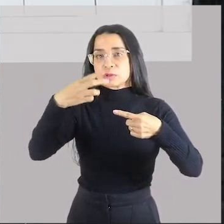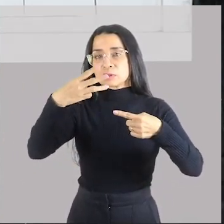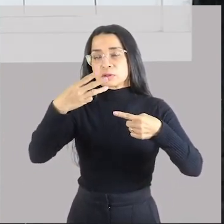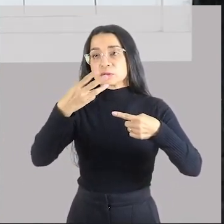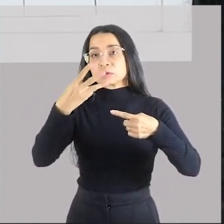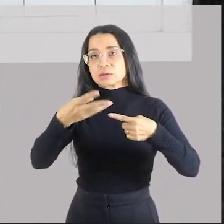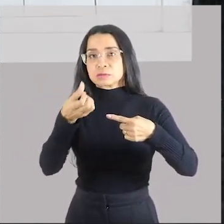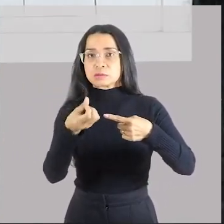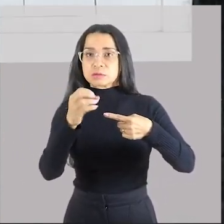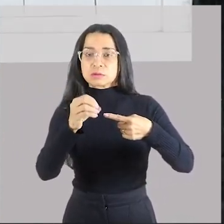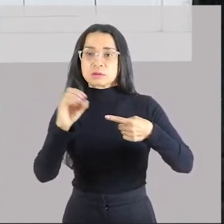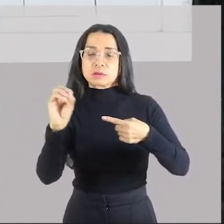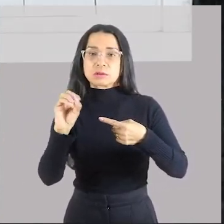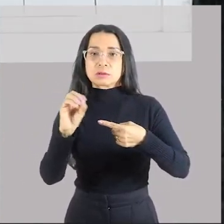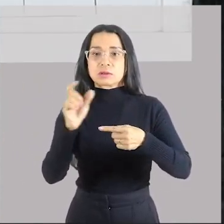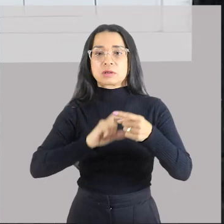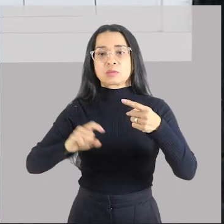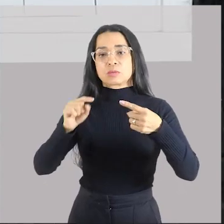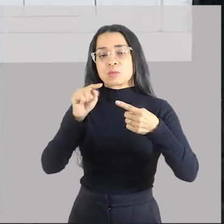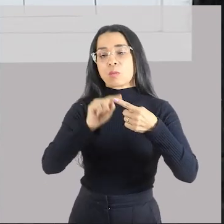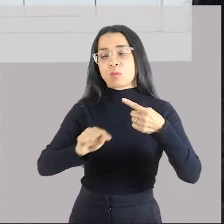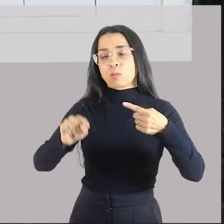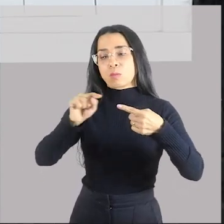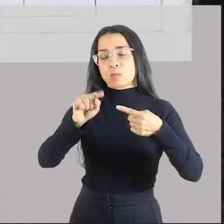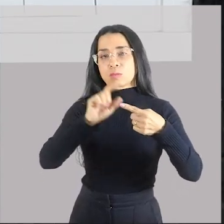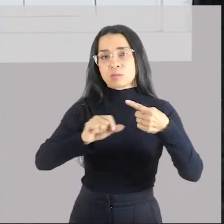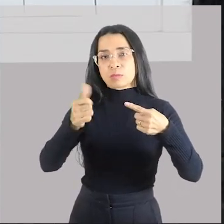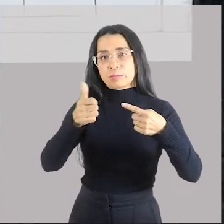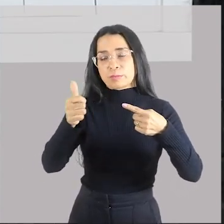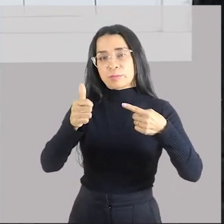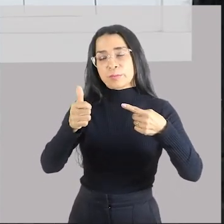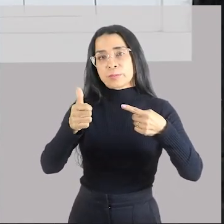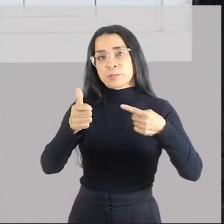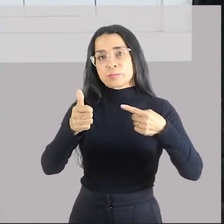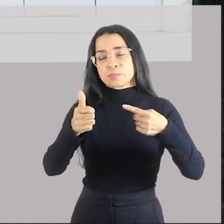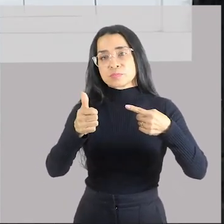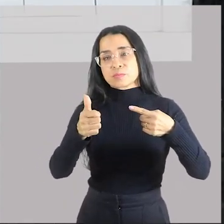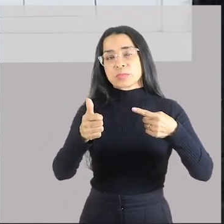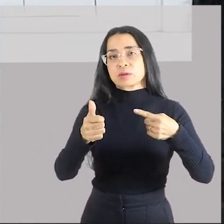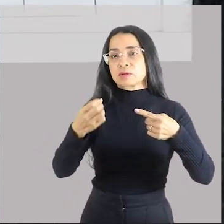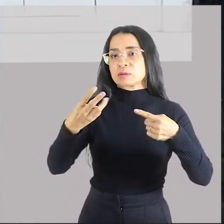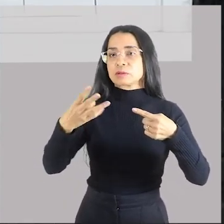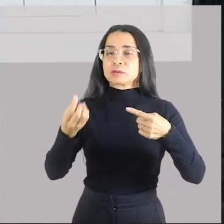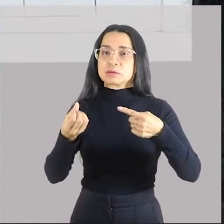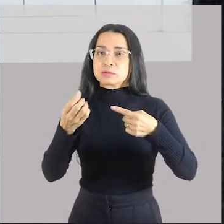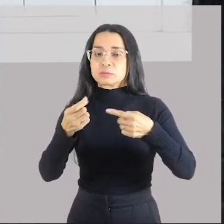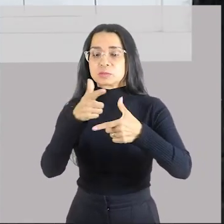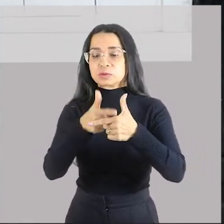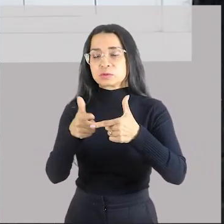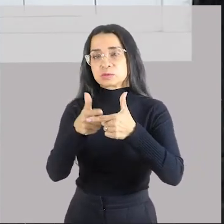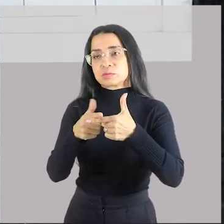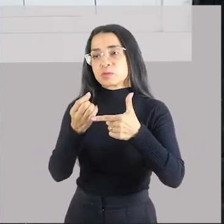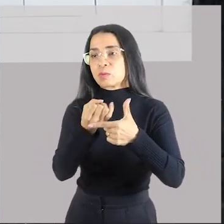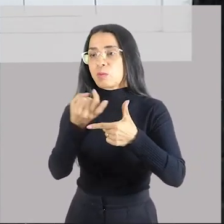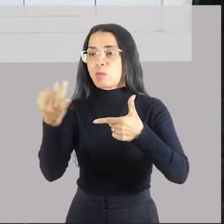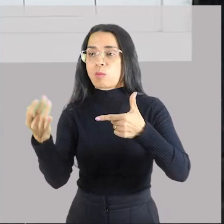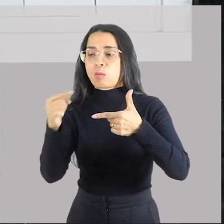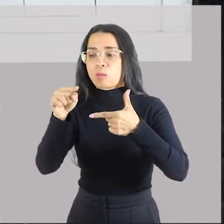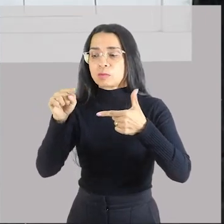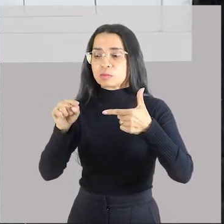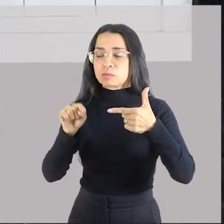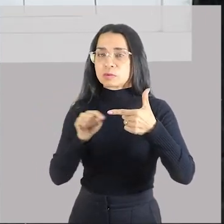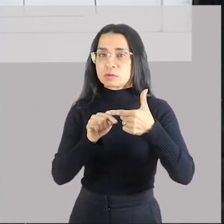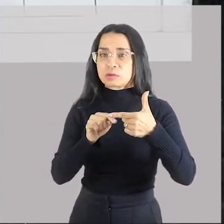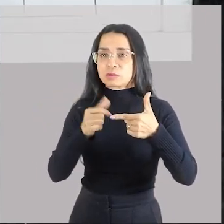esse ângulo central, basta você pegar 360 e dividir pela quantidade de lados. Então, você tem um ângulo